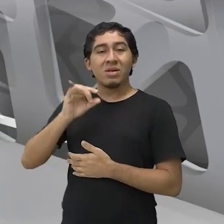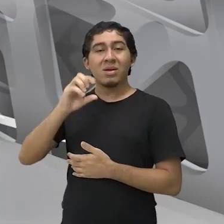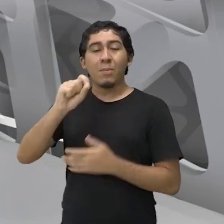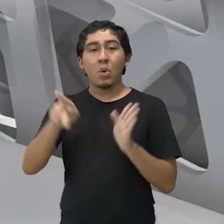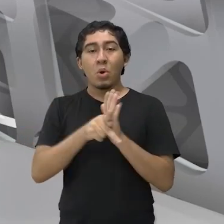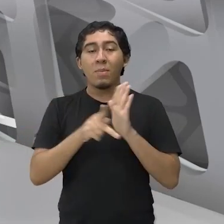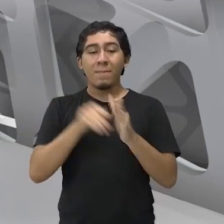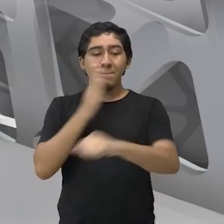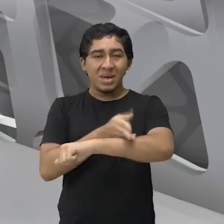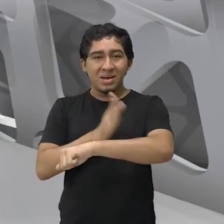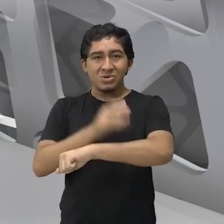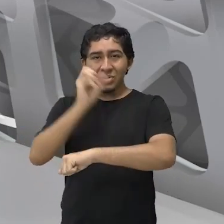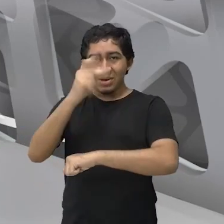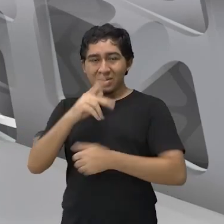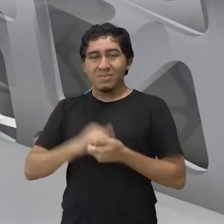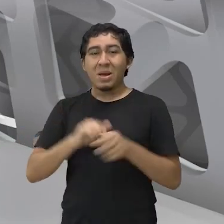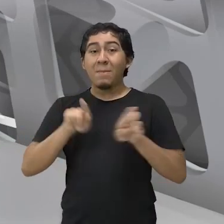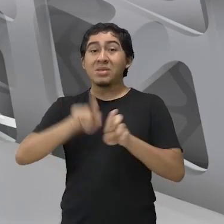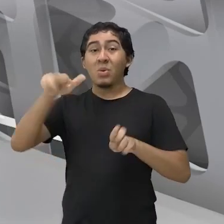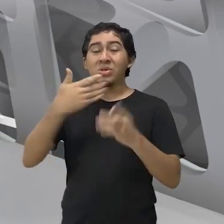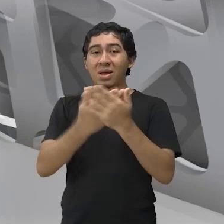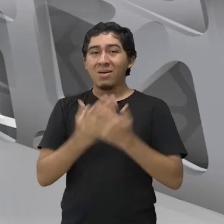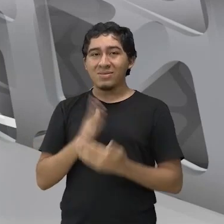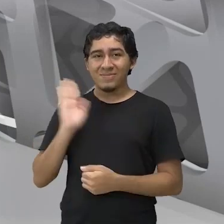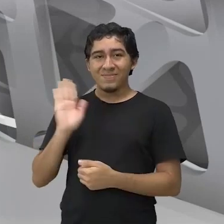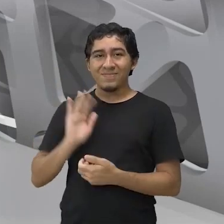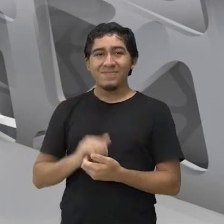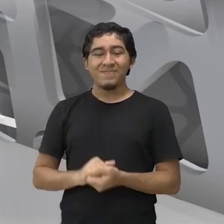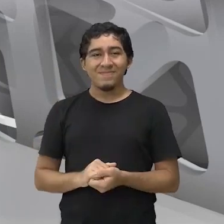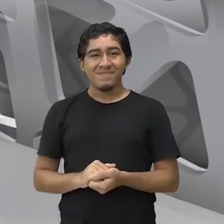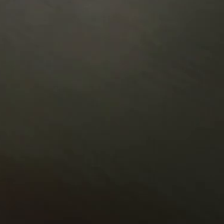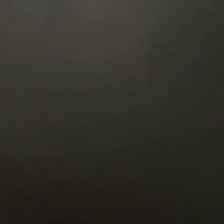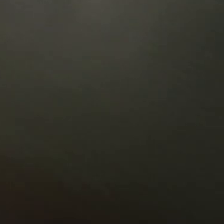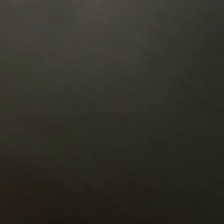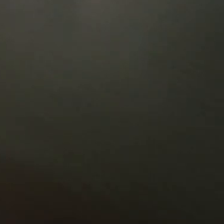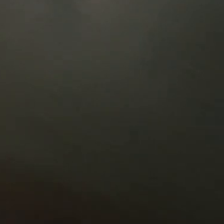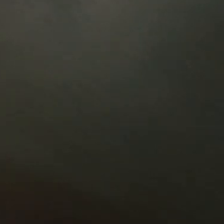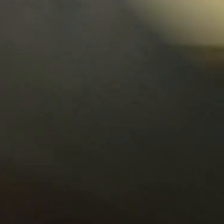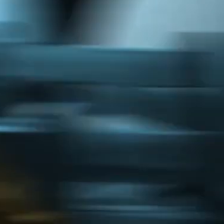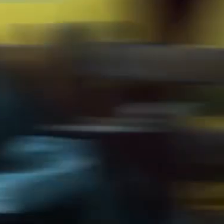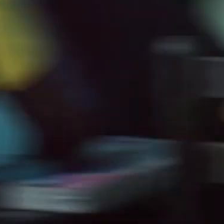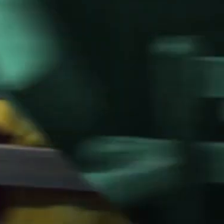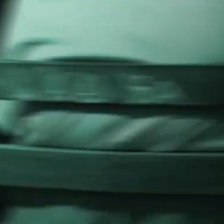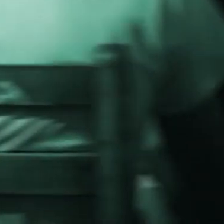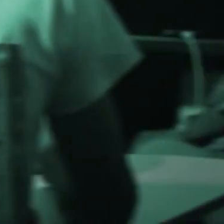chamada de Idade Média. Mas vai ser para uma outra aula. Até a próxima!